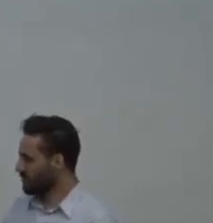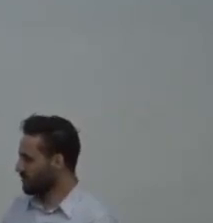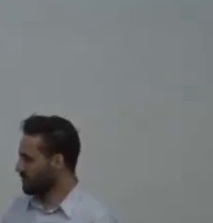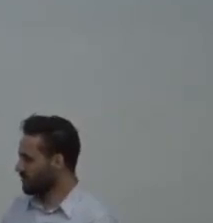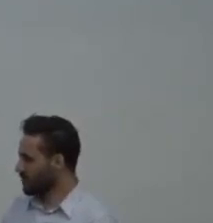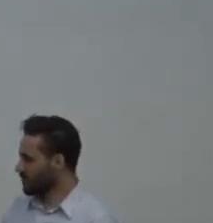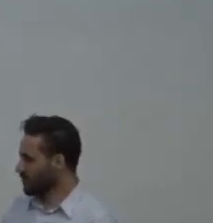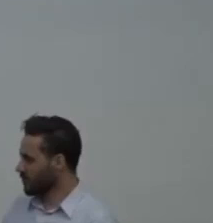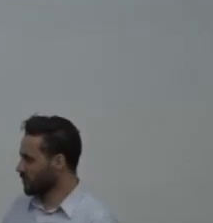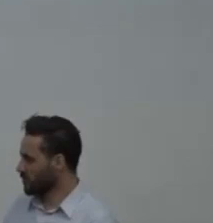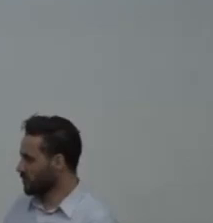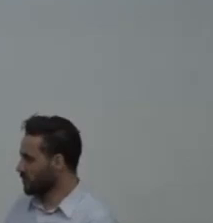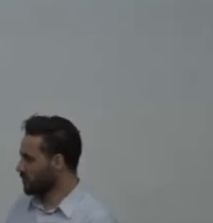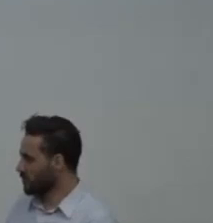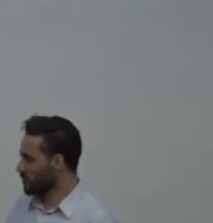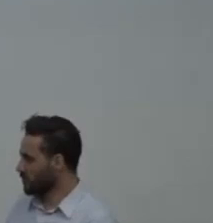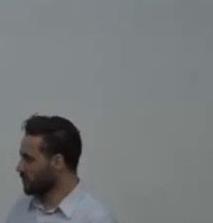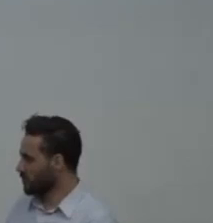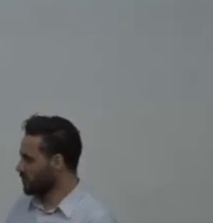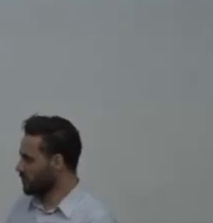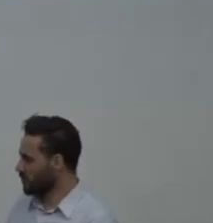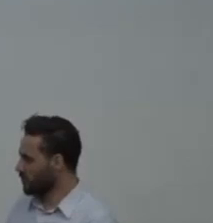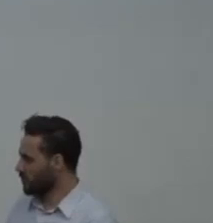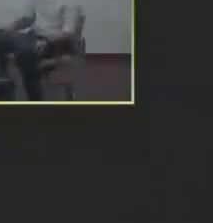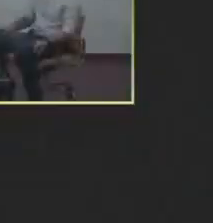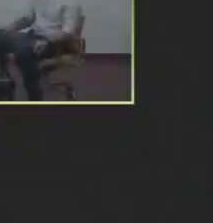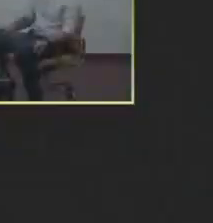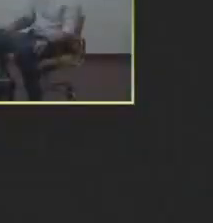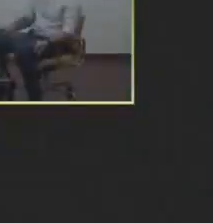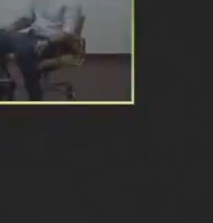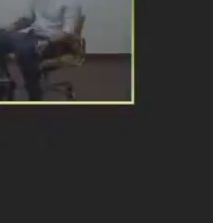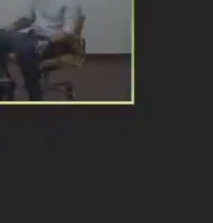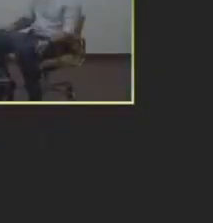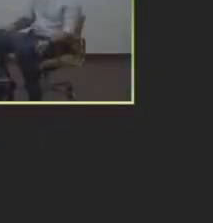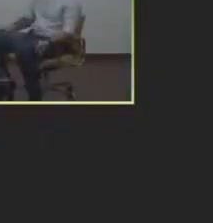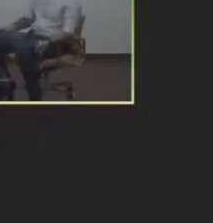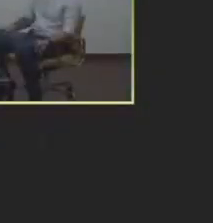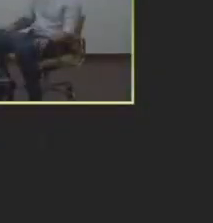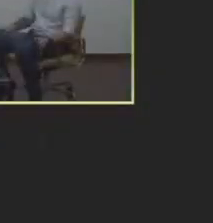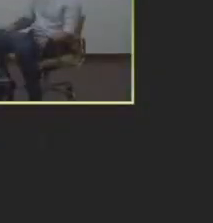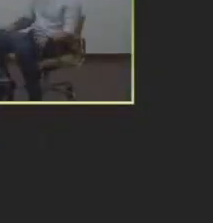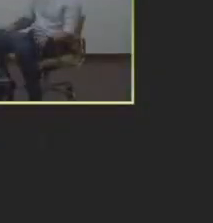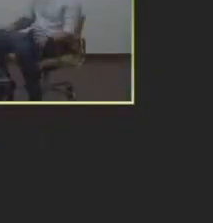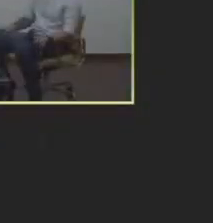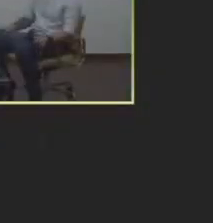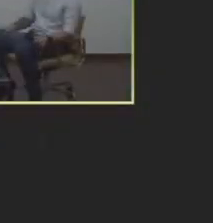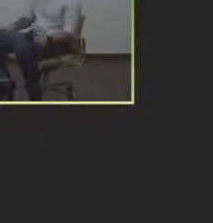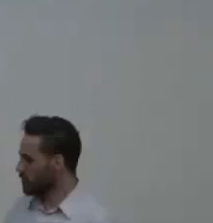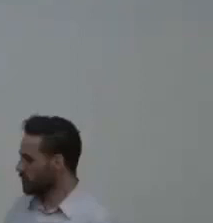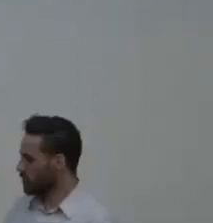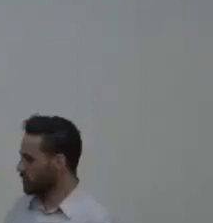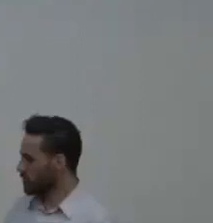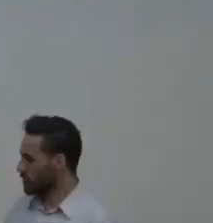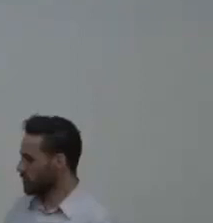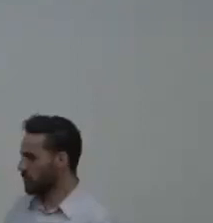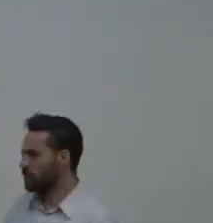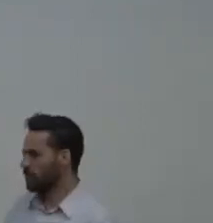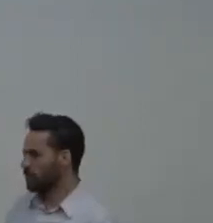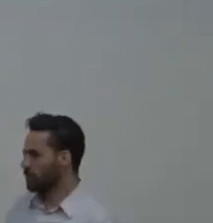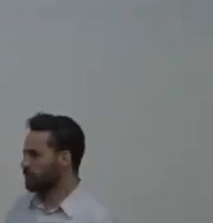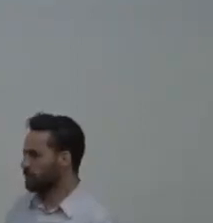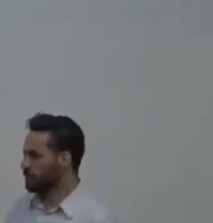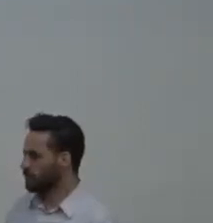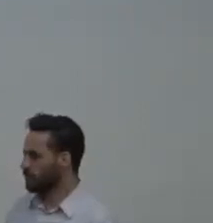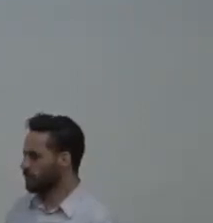de alguma forma, ser um exemplo de um processo que, intencional ou não, né, produzir